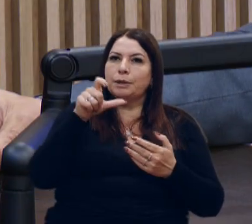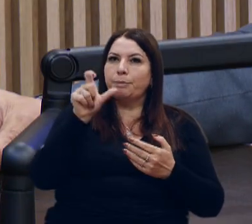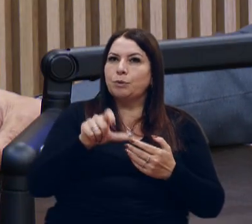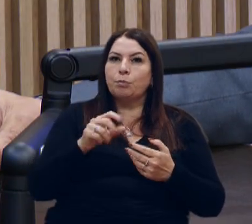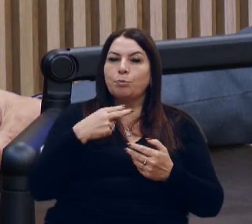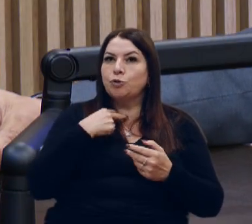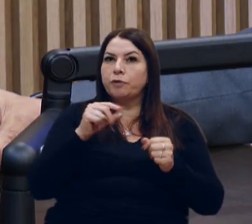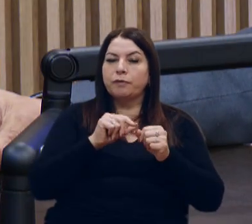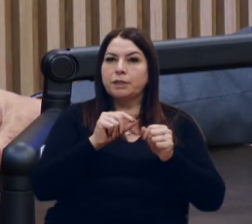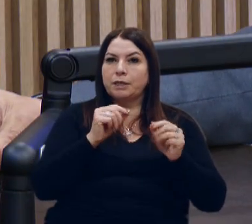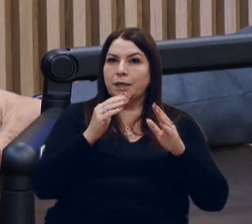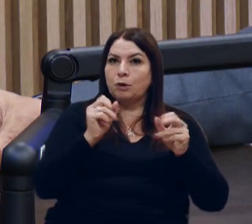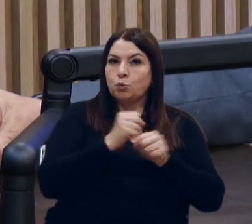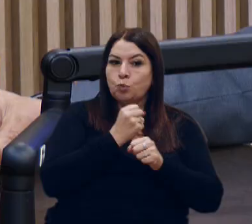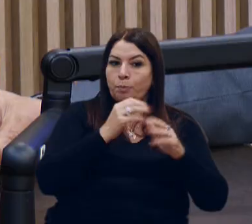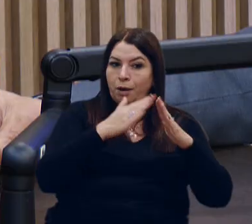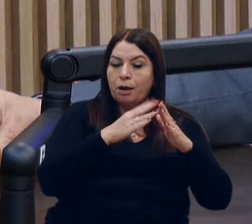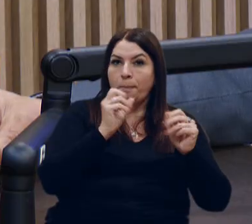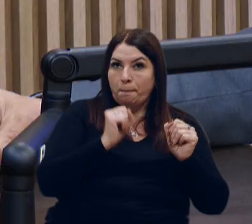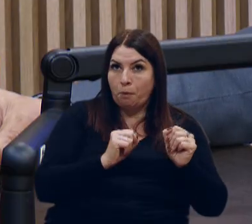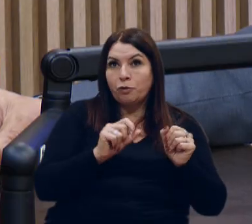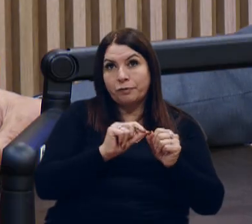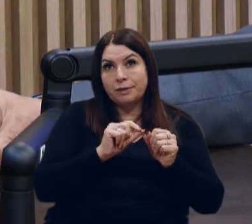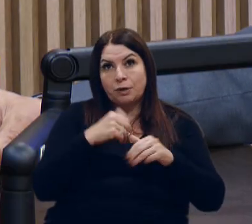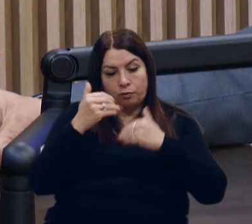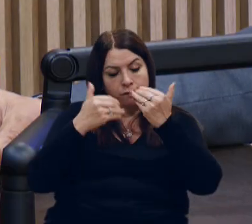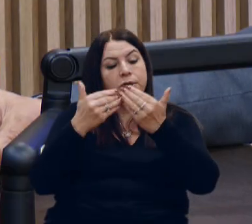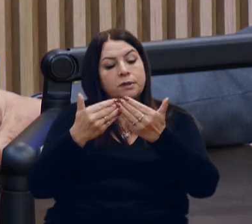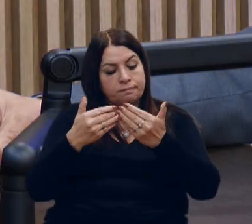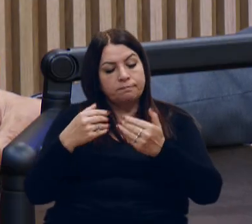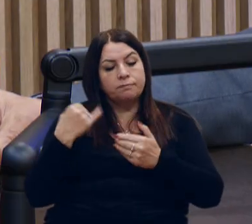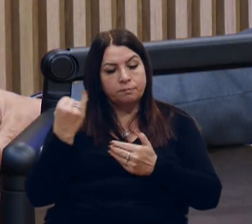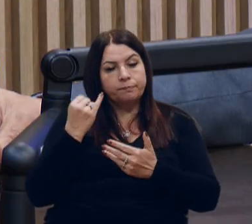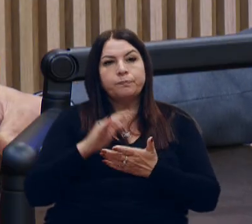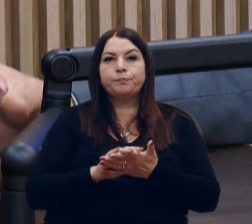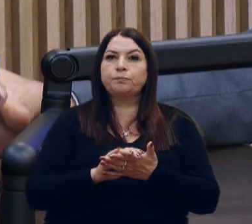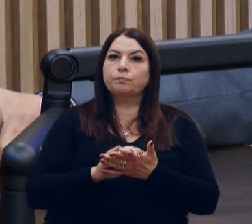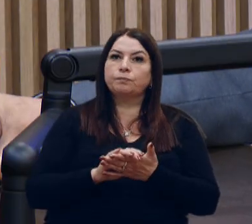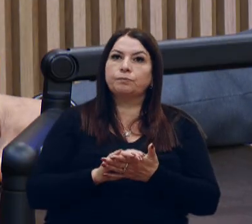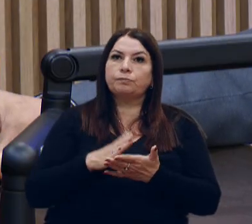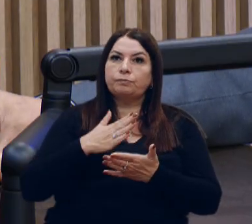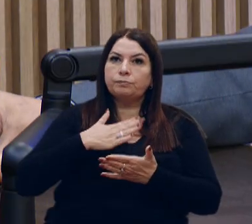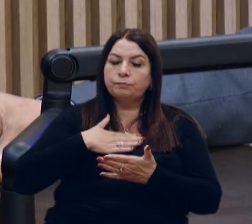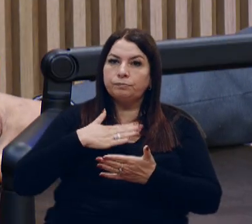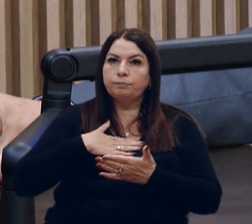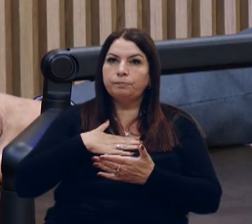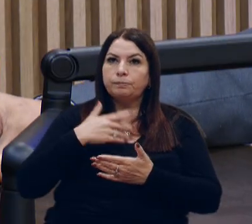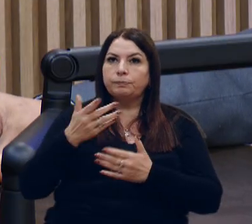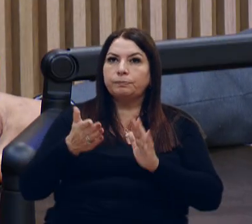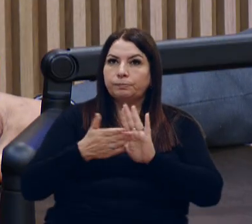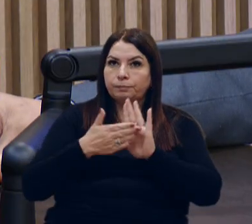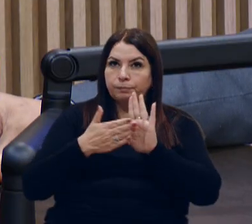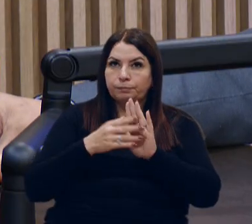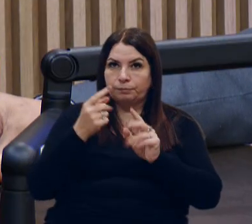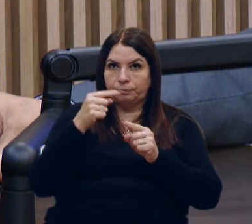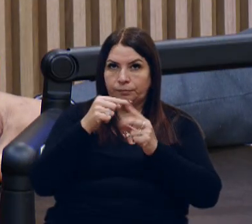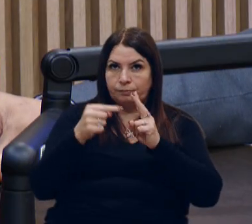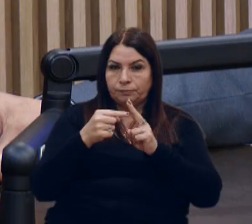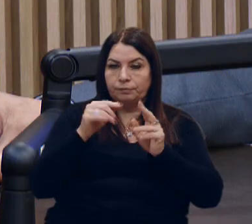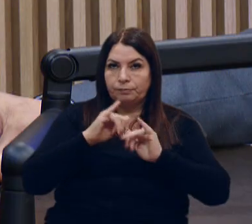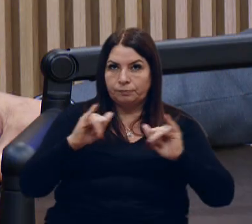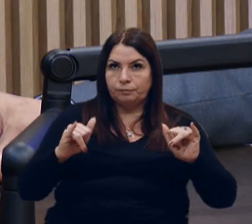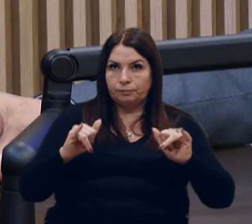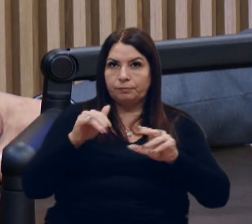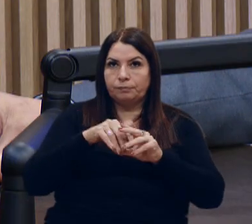podia nem fazer uma casa, hoje ela pode, então o avanço foi bastante grande. E a minha próxima pauta, que foram 2 na